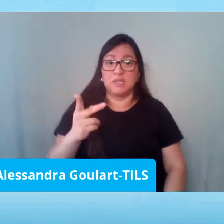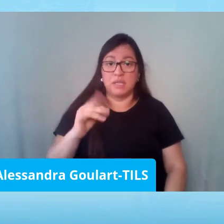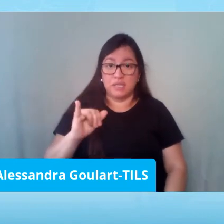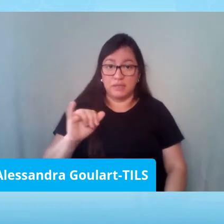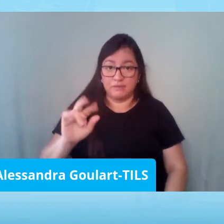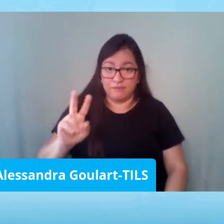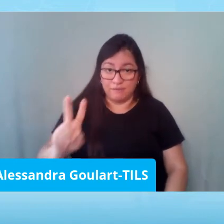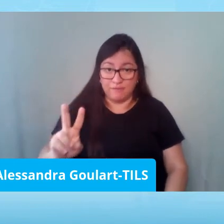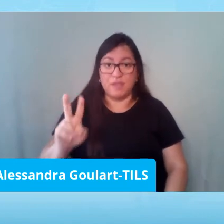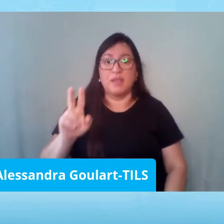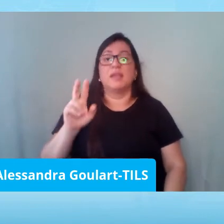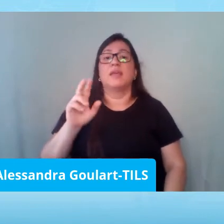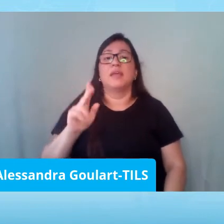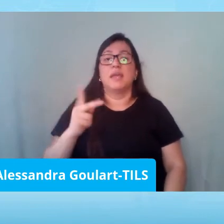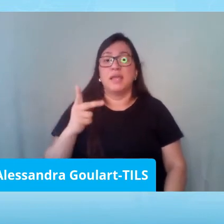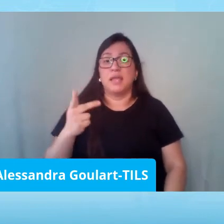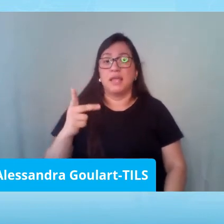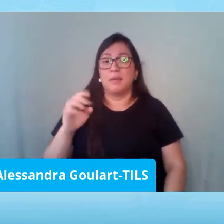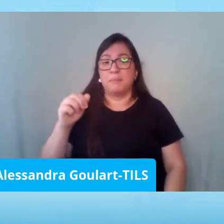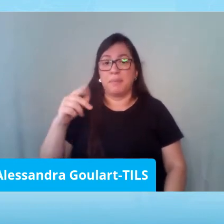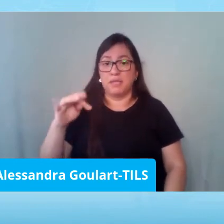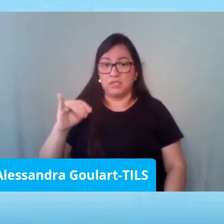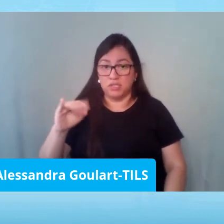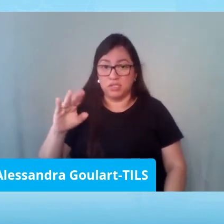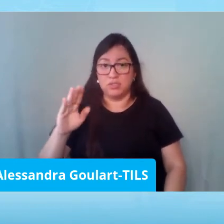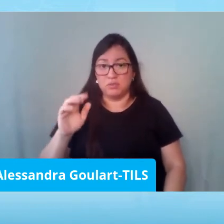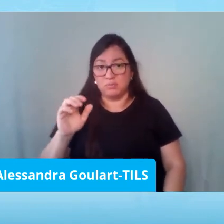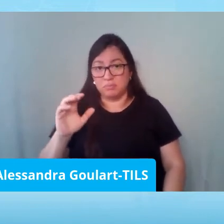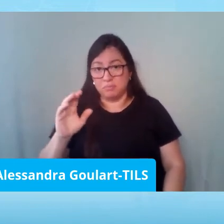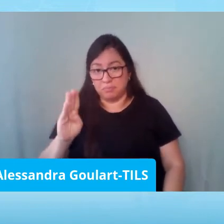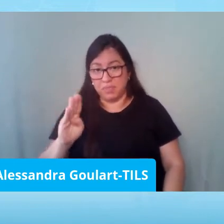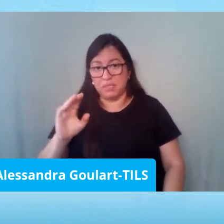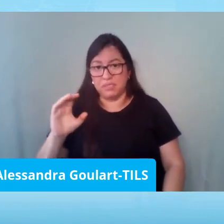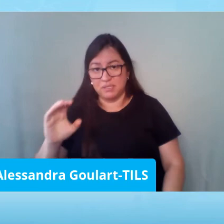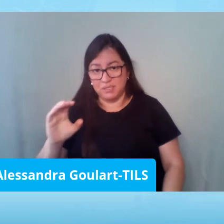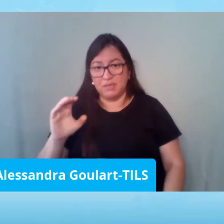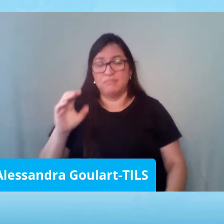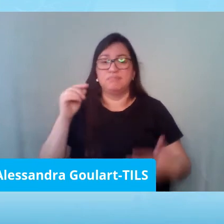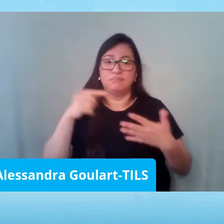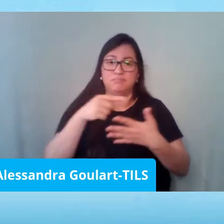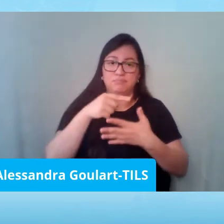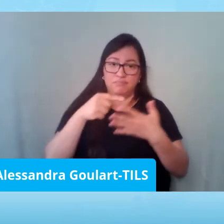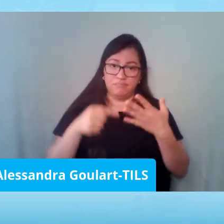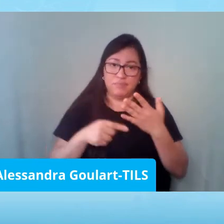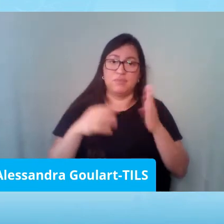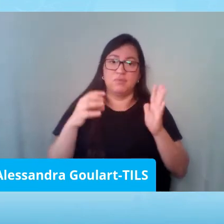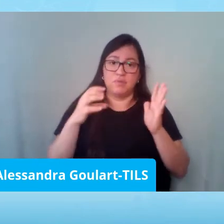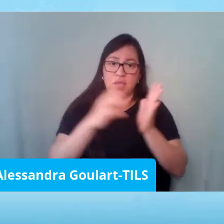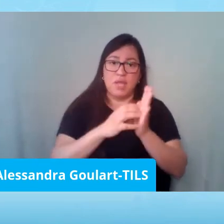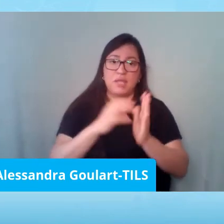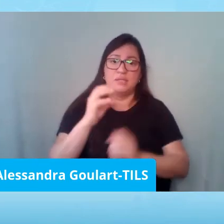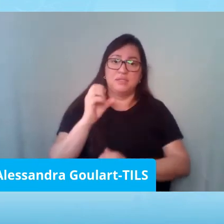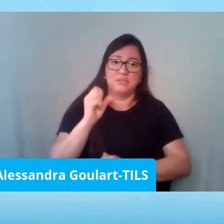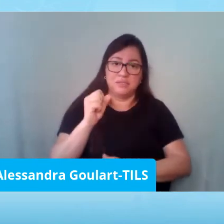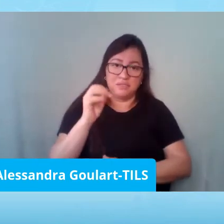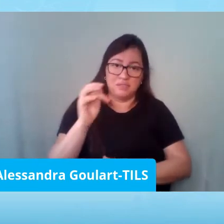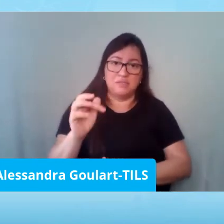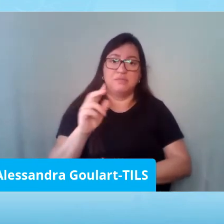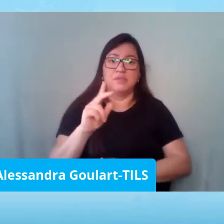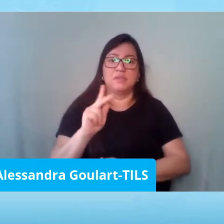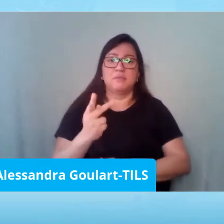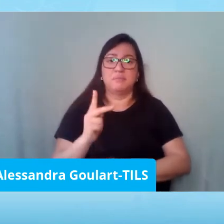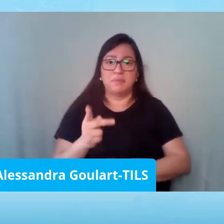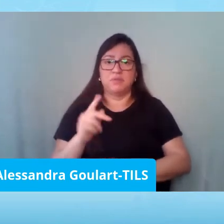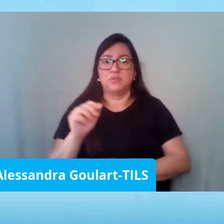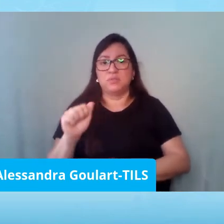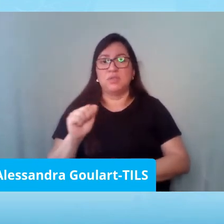nos postos de saúde. E isso é muito importante porque a gente não precisa encaminhar esse usuário para um SAI, para um CTA, para ele